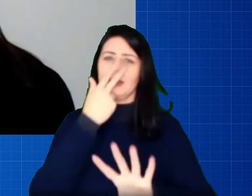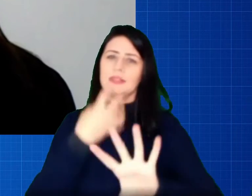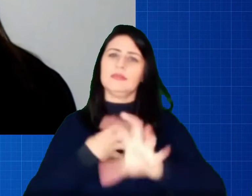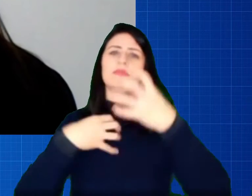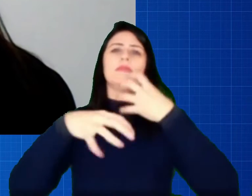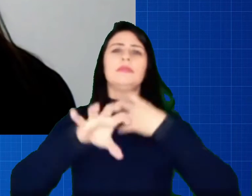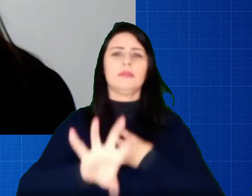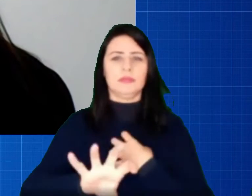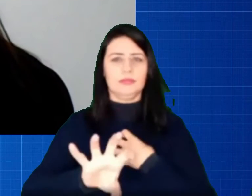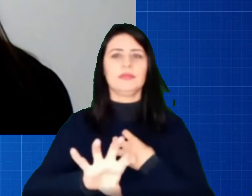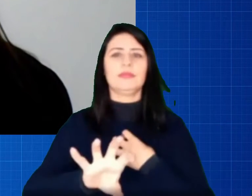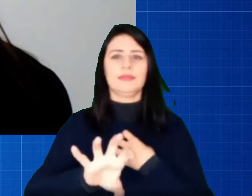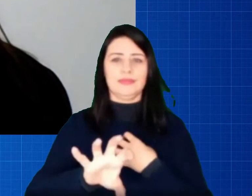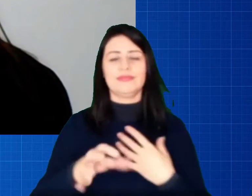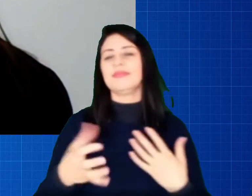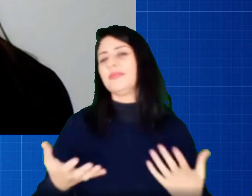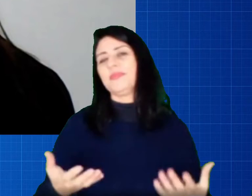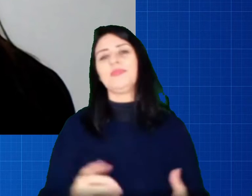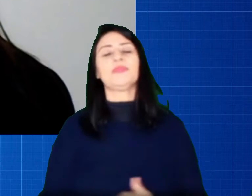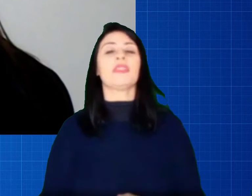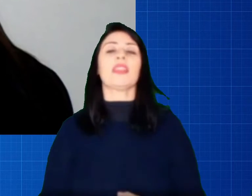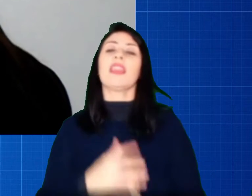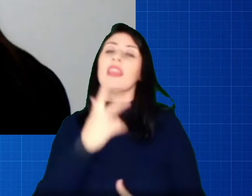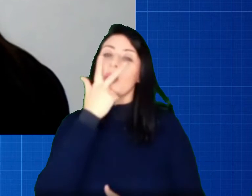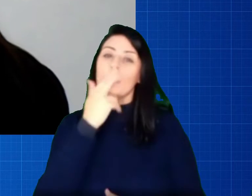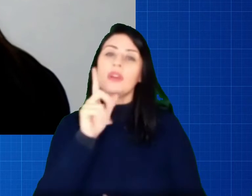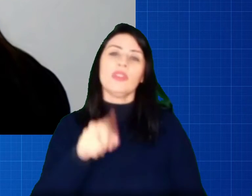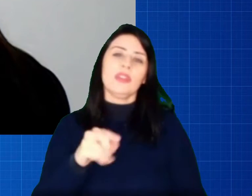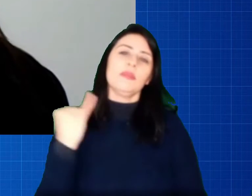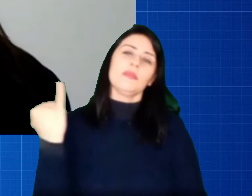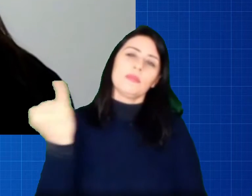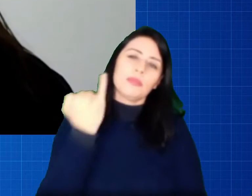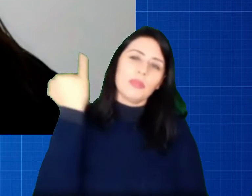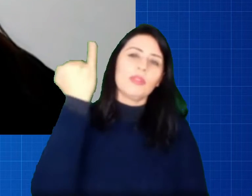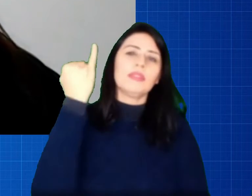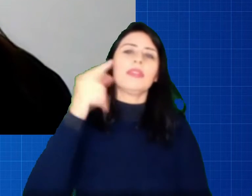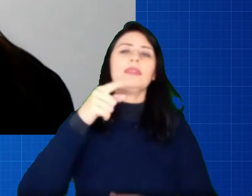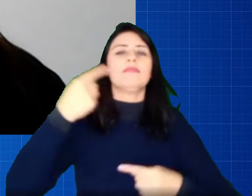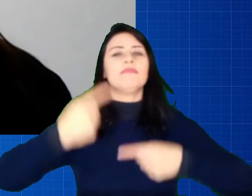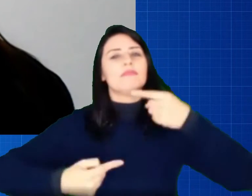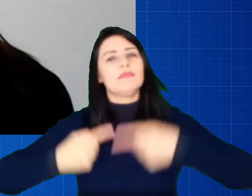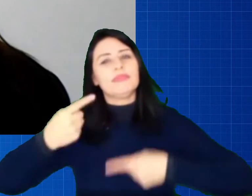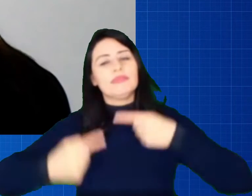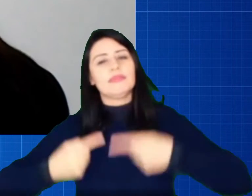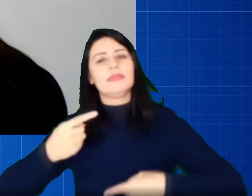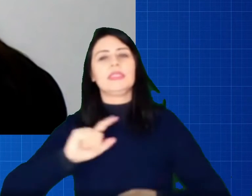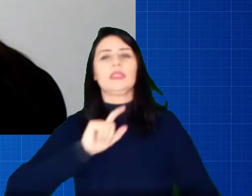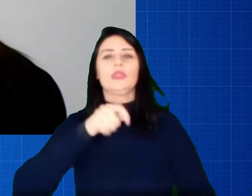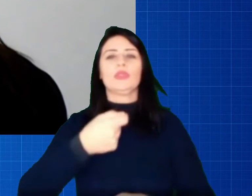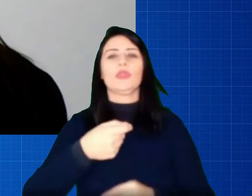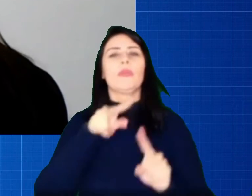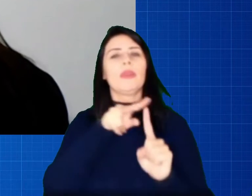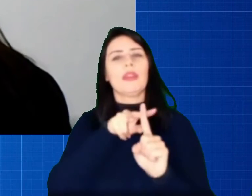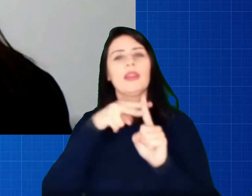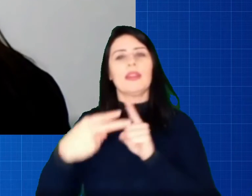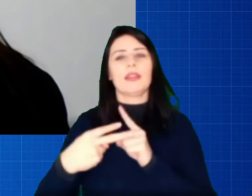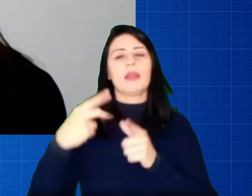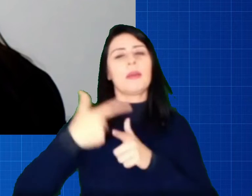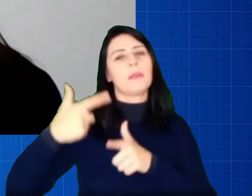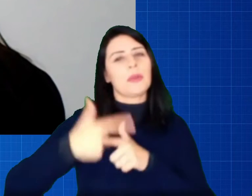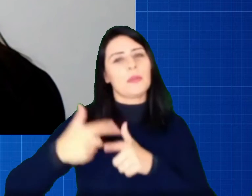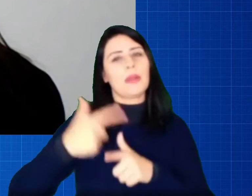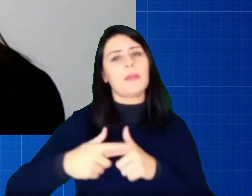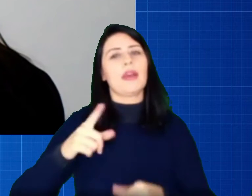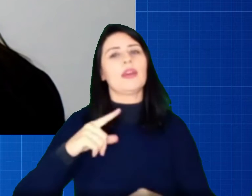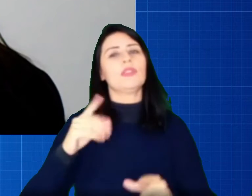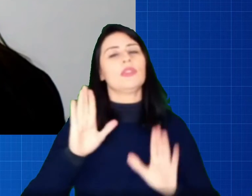que ter esse cuidado, né, como se fosse você recebendo ali uma atenção especial. Então, acho que é bem importante